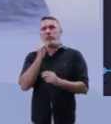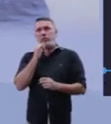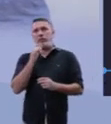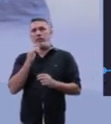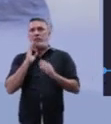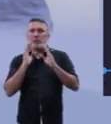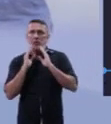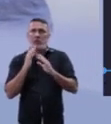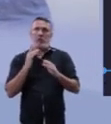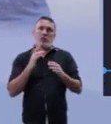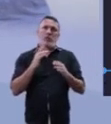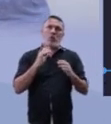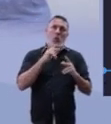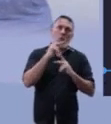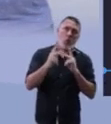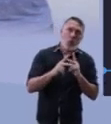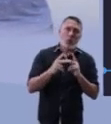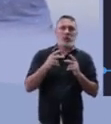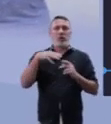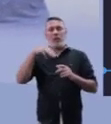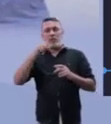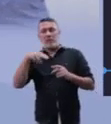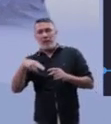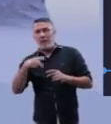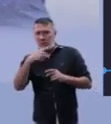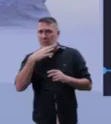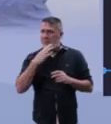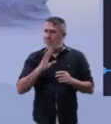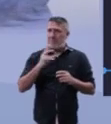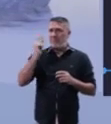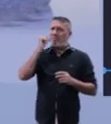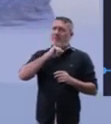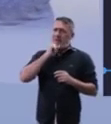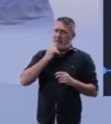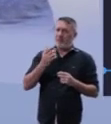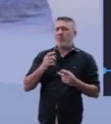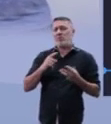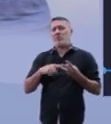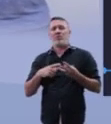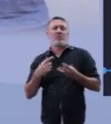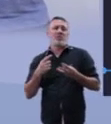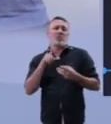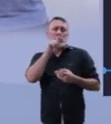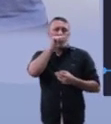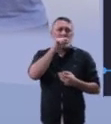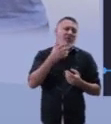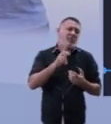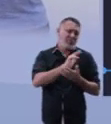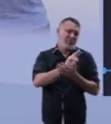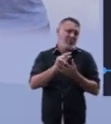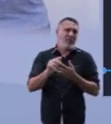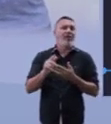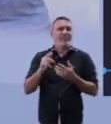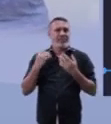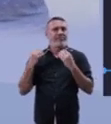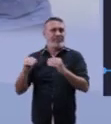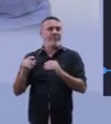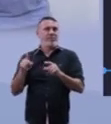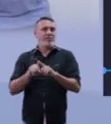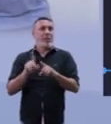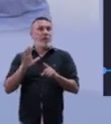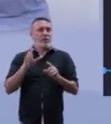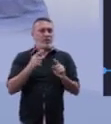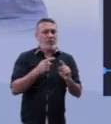Facebook, Orkut, vocês nem sabem o que é Orkut, né? MSN, talvez vocês nem sabem o que é MSN. Twitter